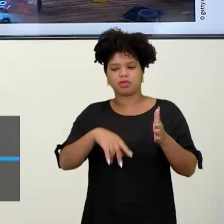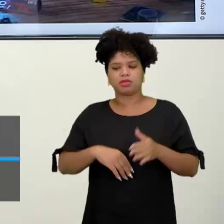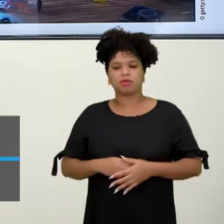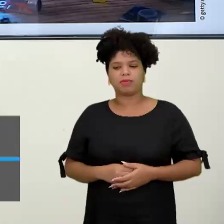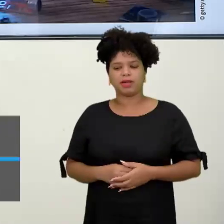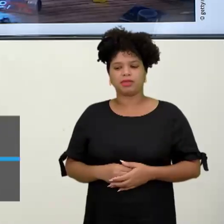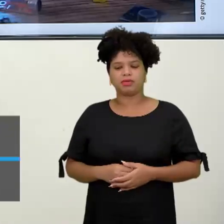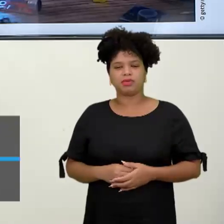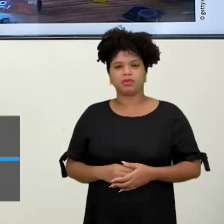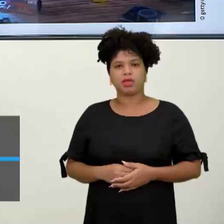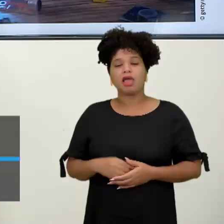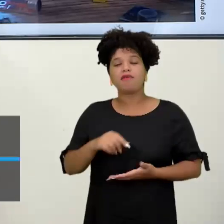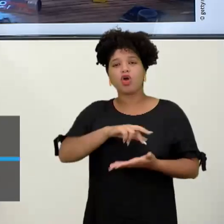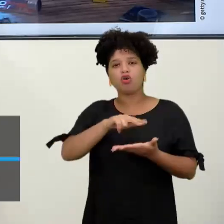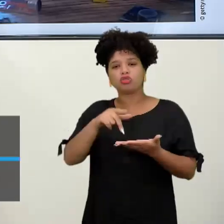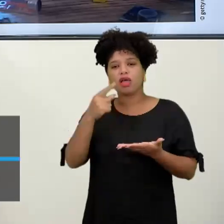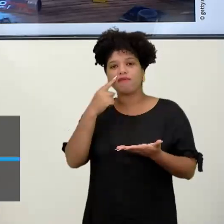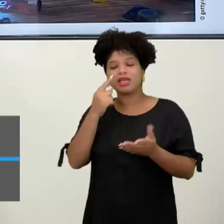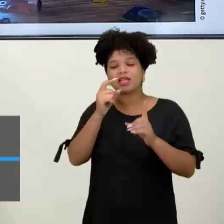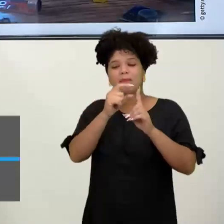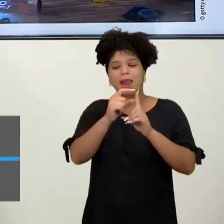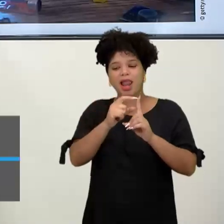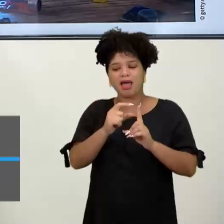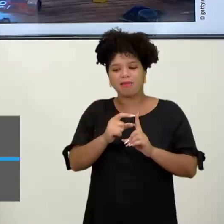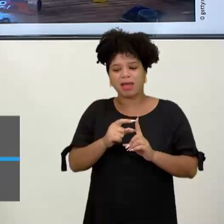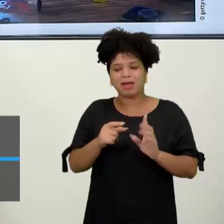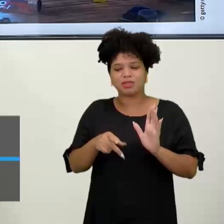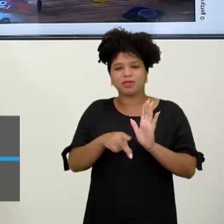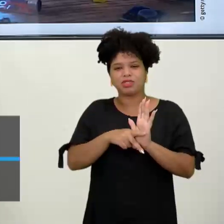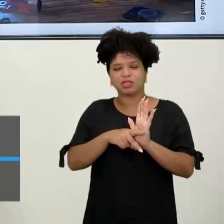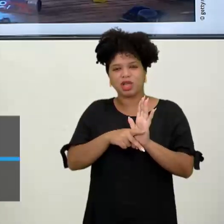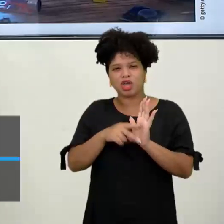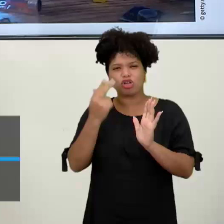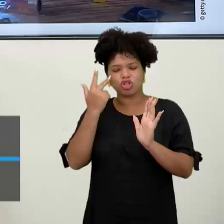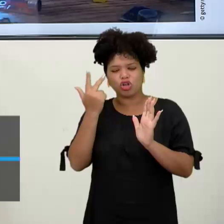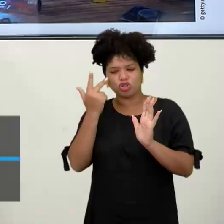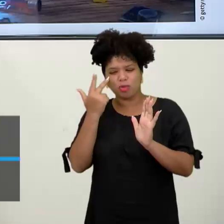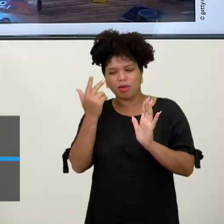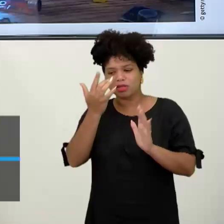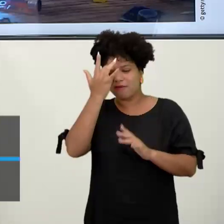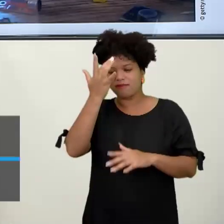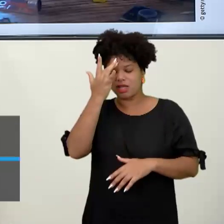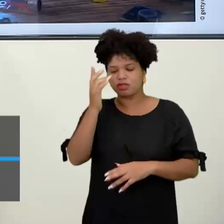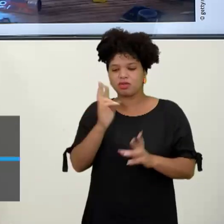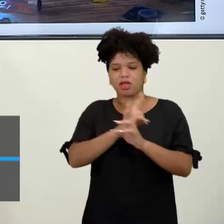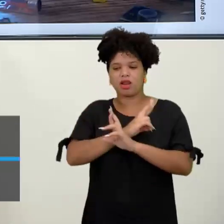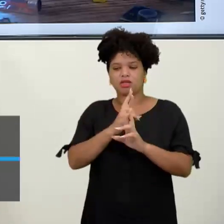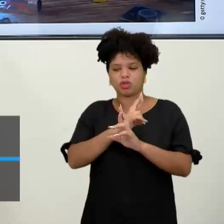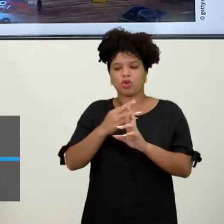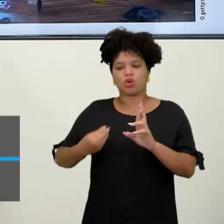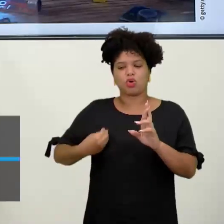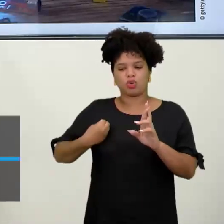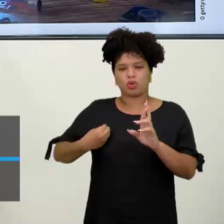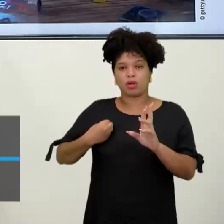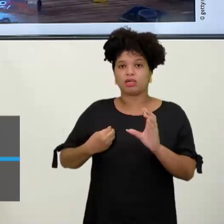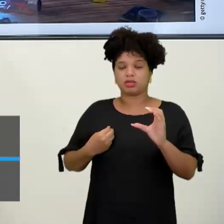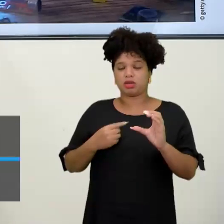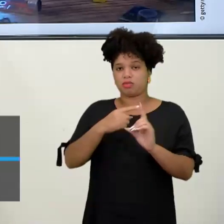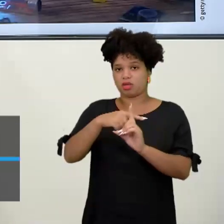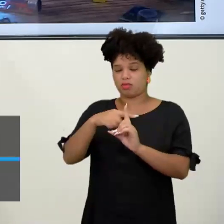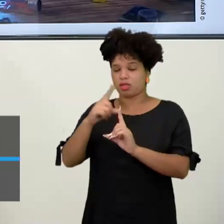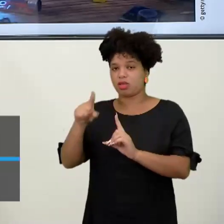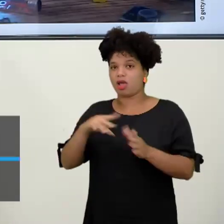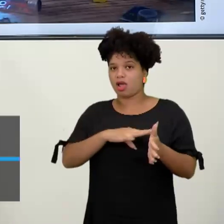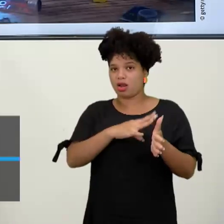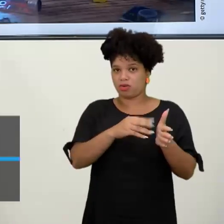que ele justamente ele tenta trazer palavras em inglês mais comuns, porque fica de mais fácil associação, né? O C++ ele é uma linguagem,